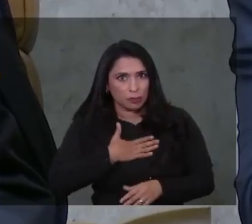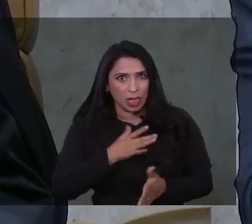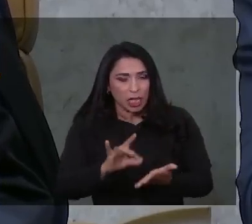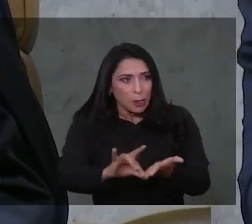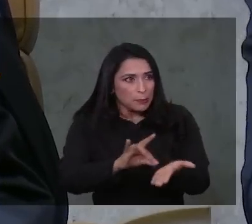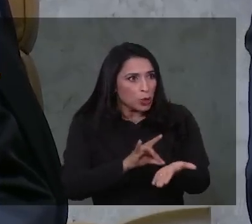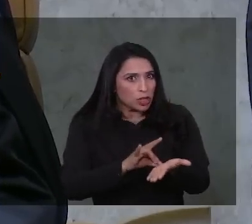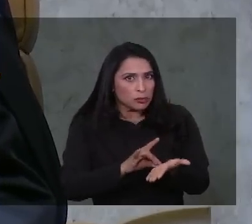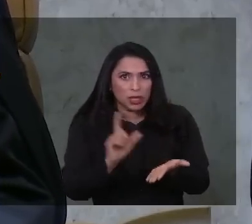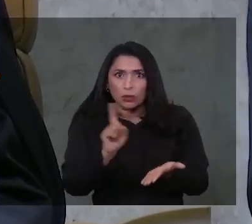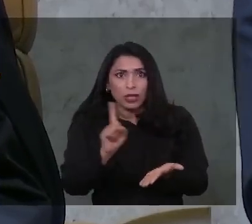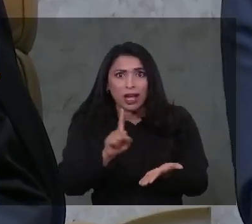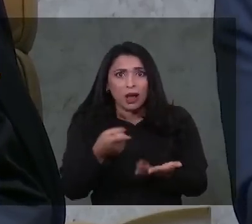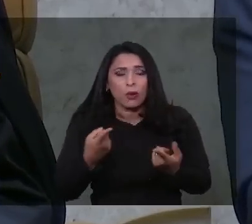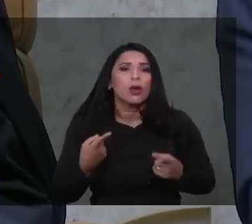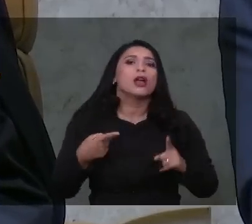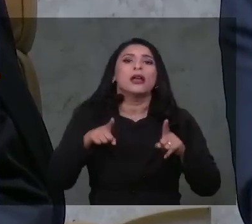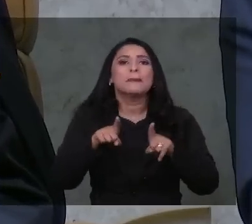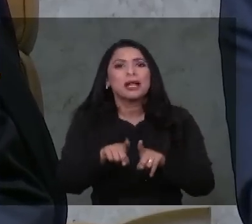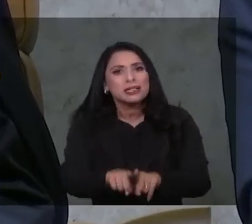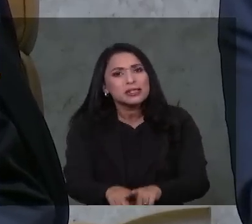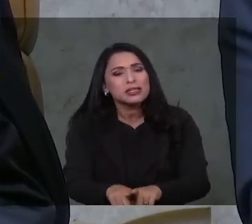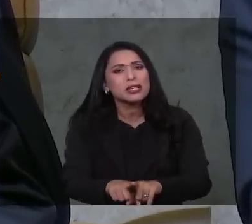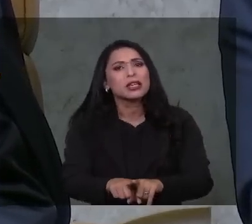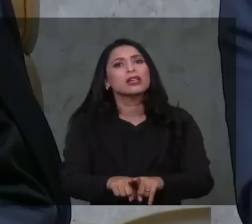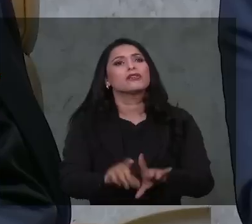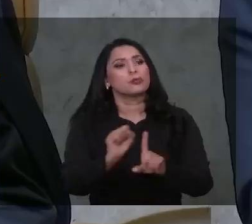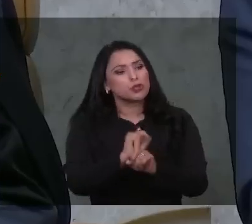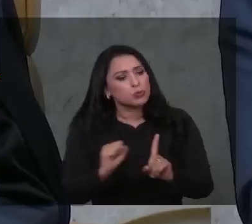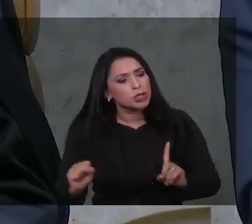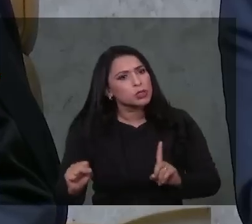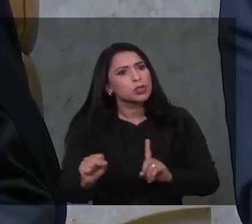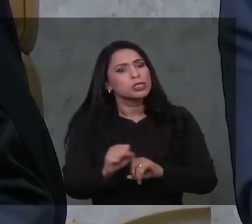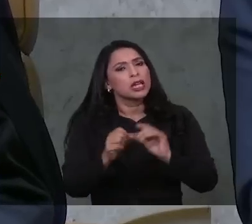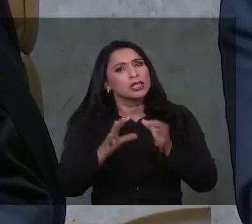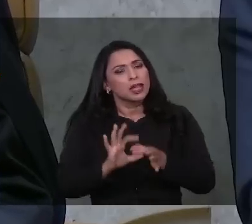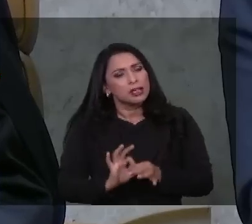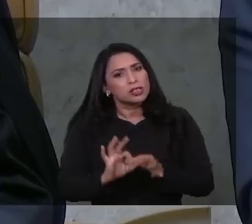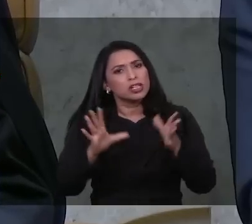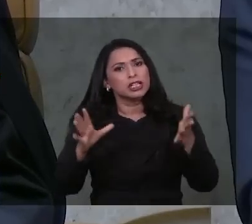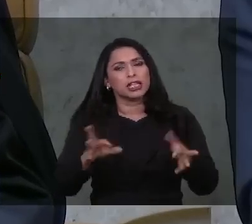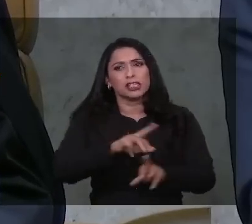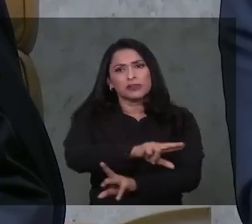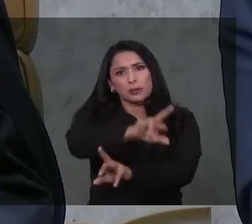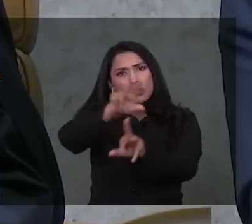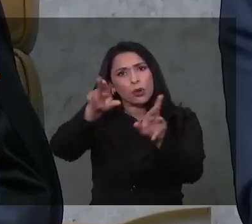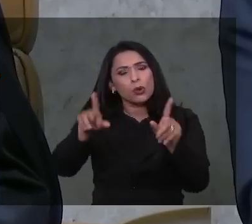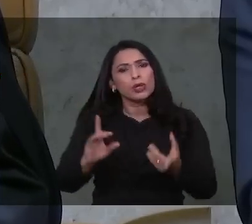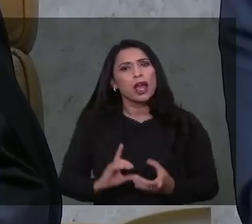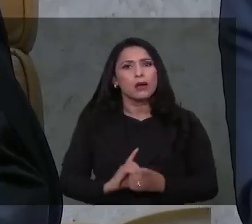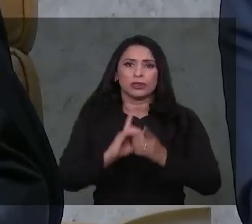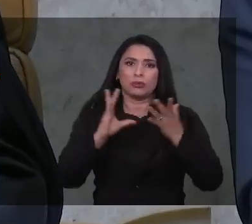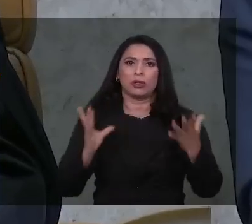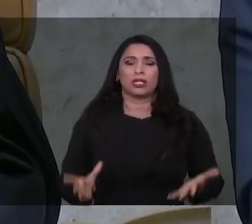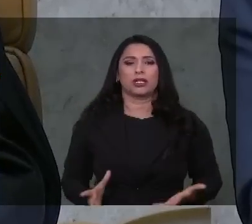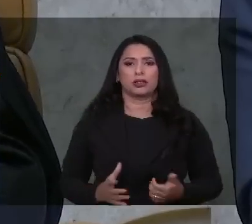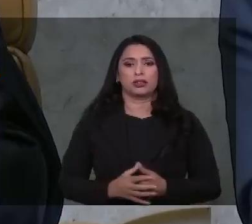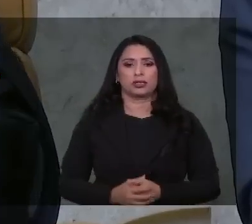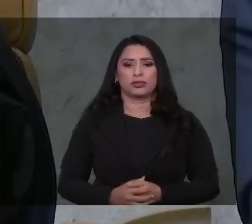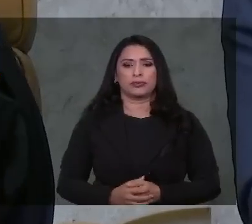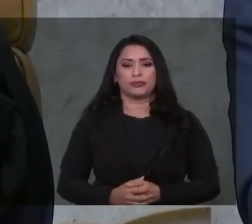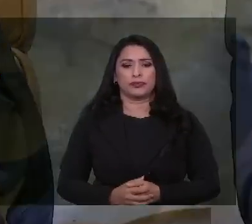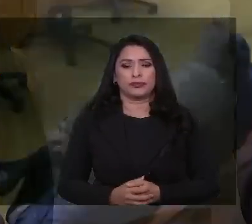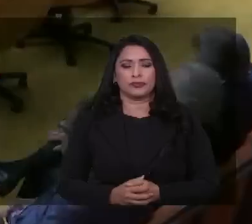meu parceiro na construção de uma sociedade aberta, plural e democrática.